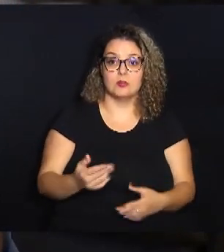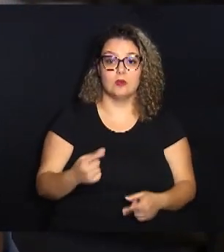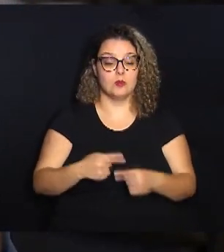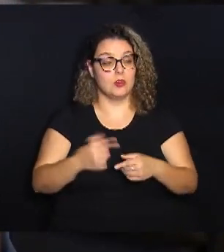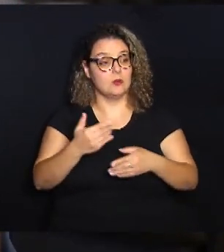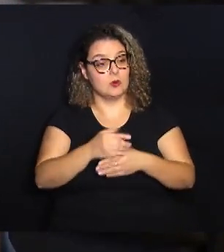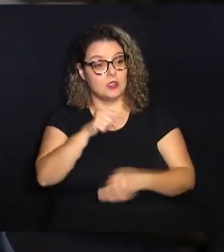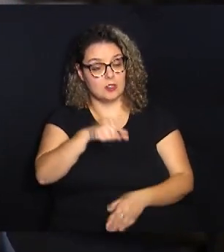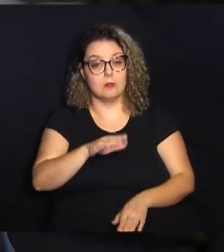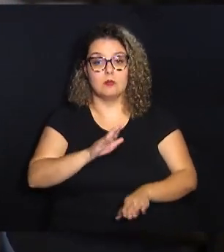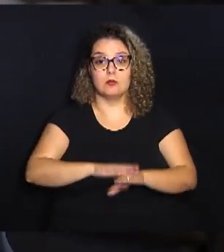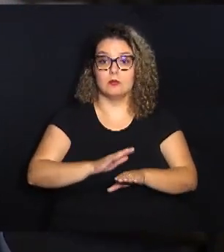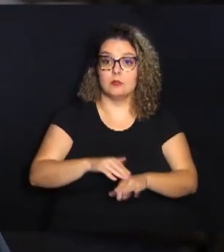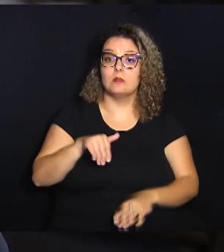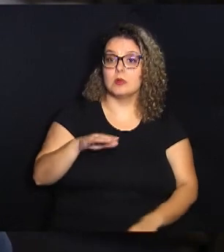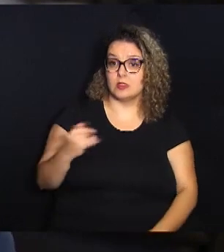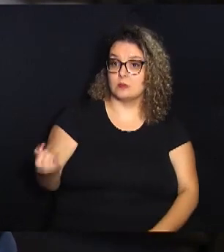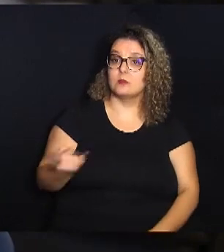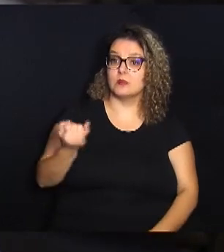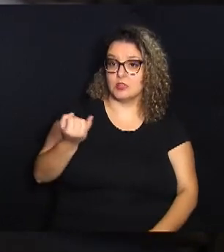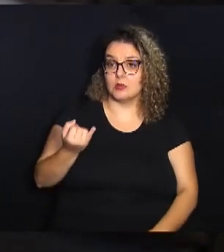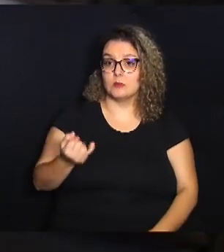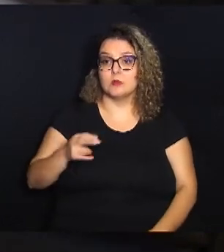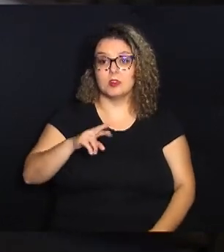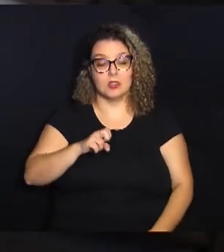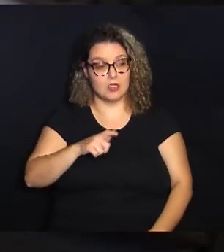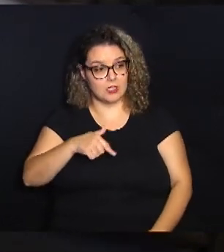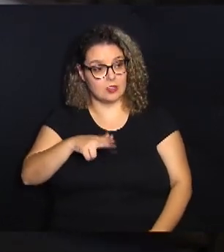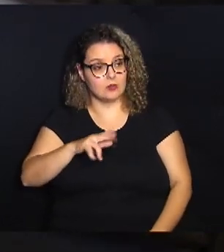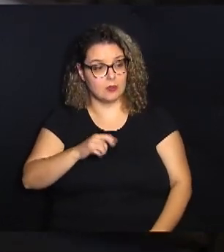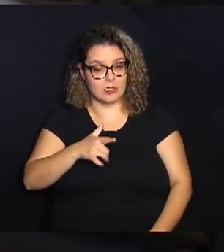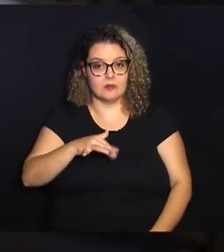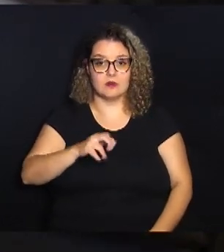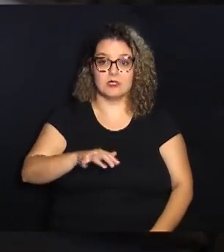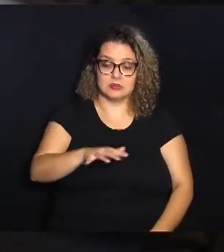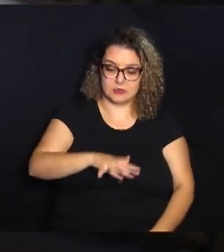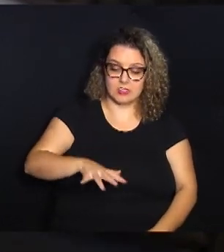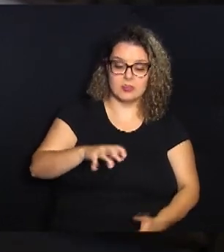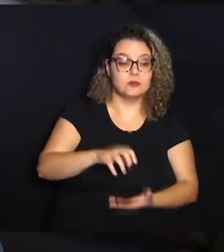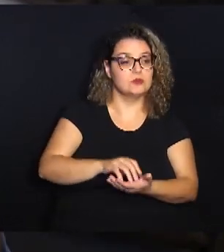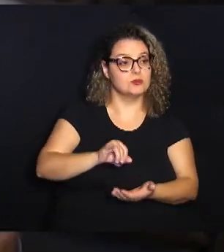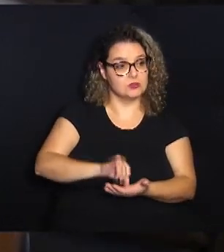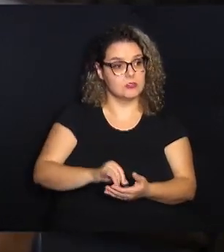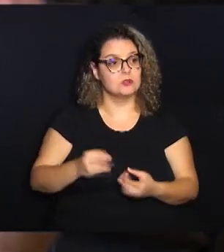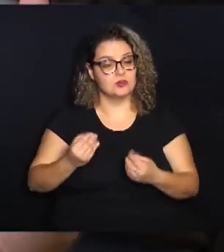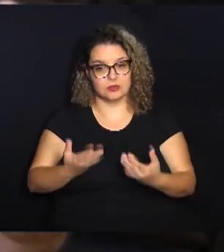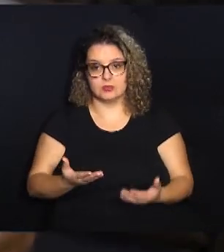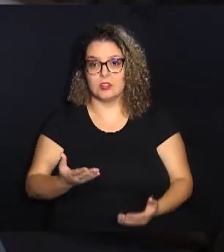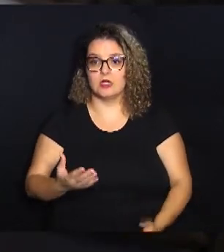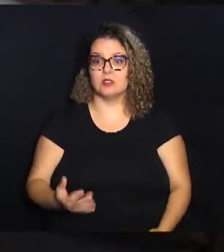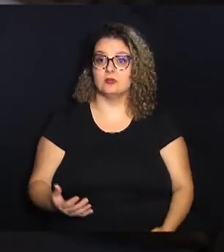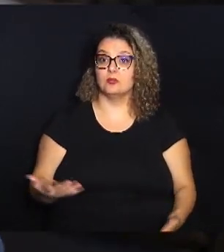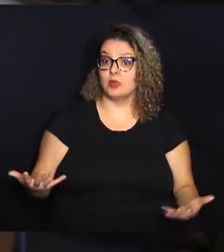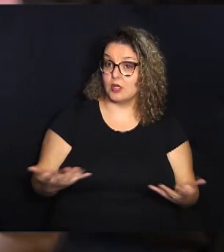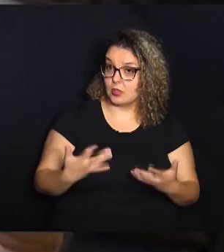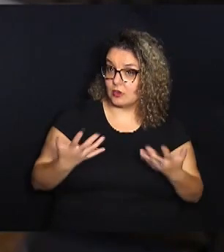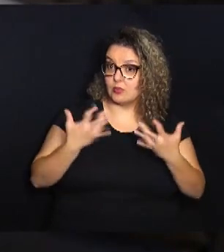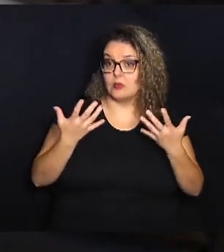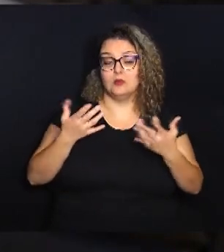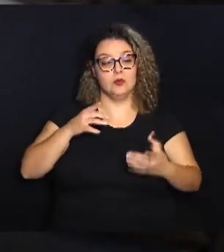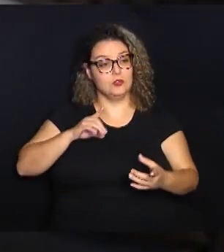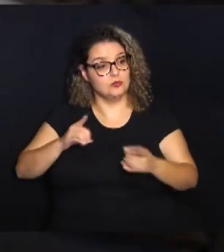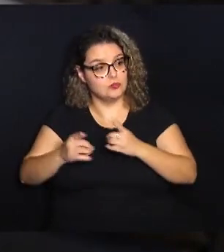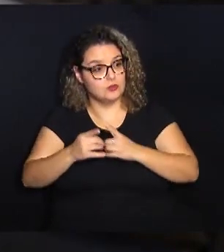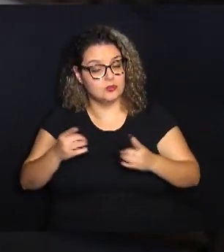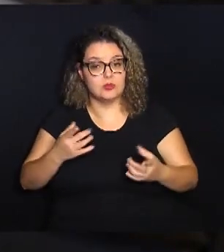uma ação importante para a requalificação da área central de Campinas, devolver a vitalidade, o